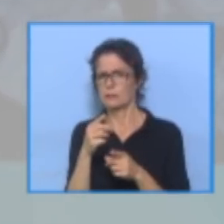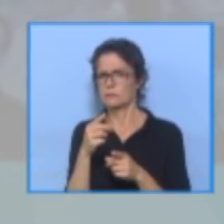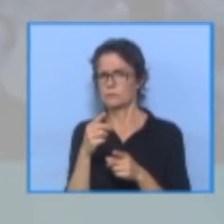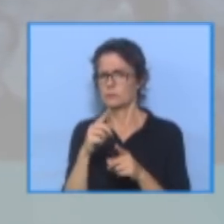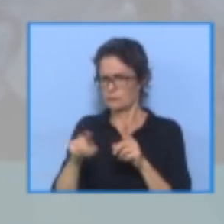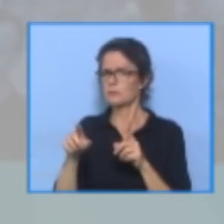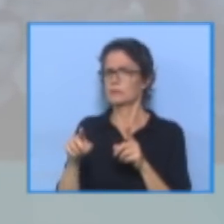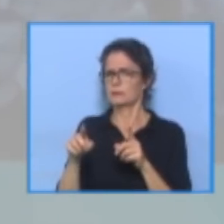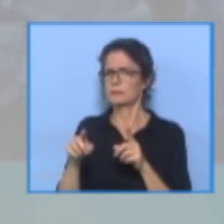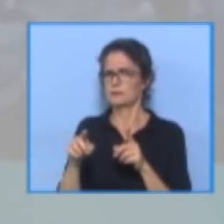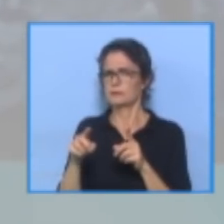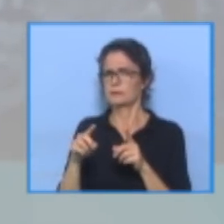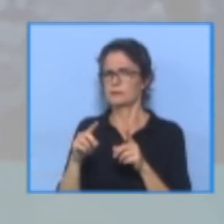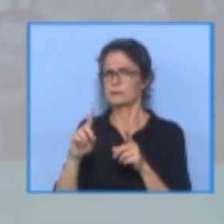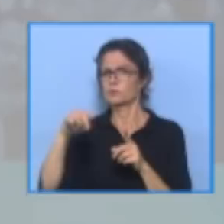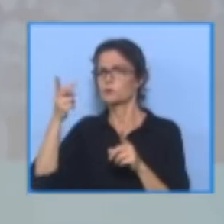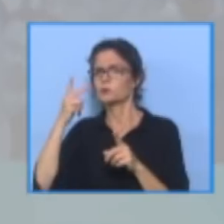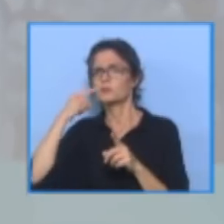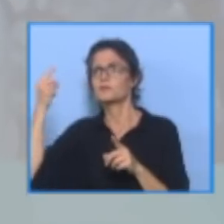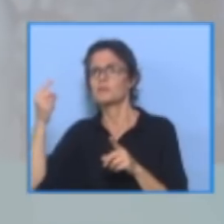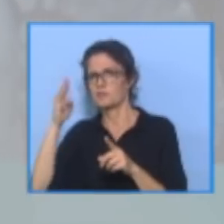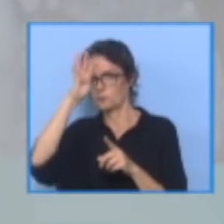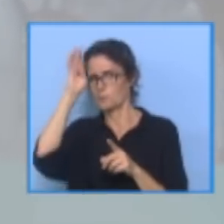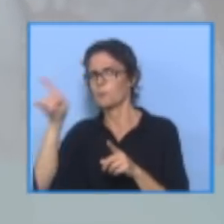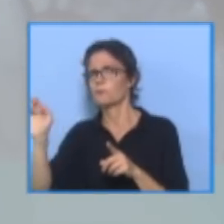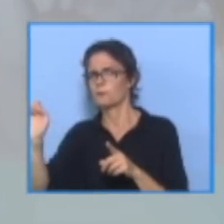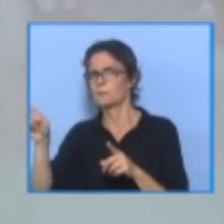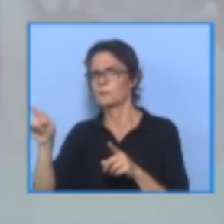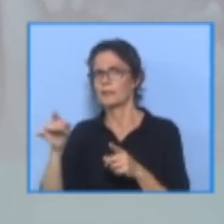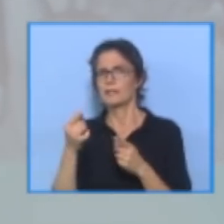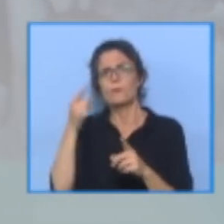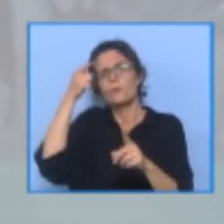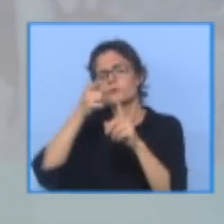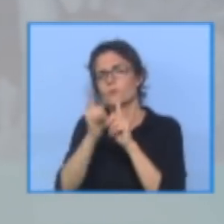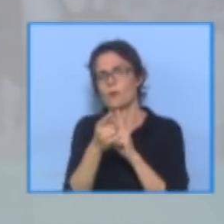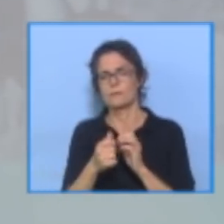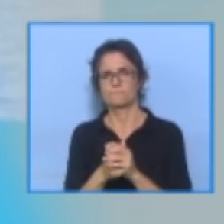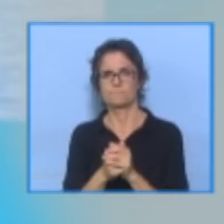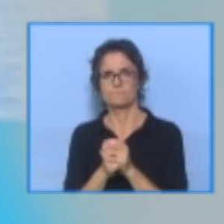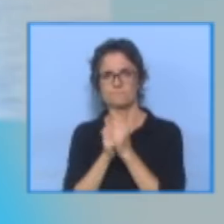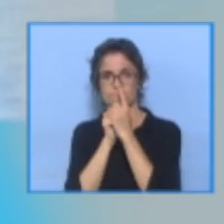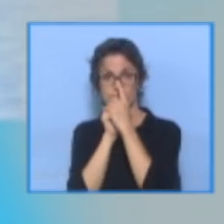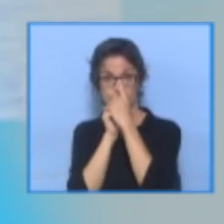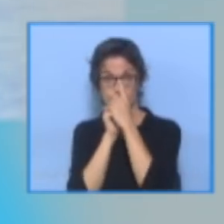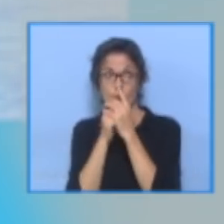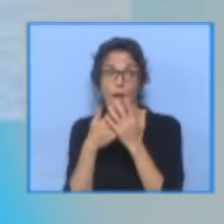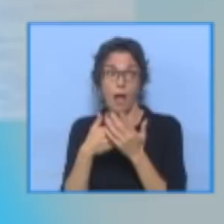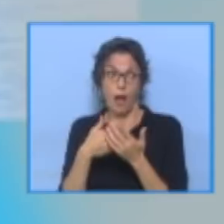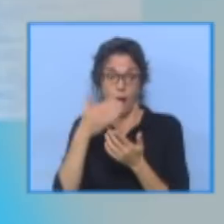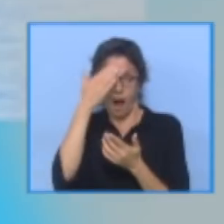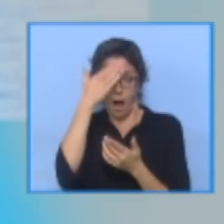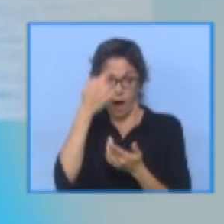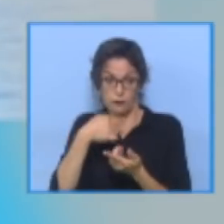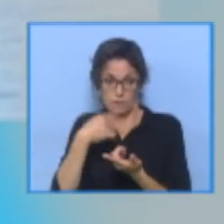pela Europa? Qual o objetivo, na sua opinião, desta visita do Papa à Roménia? Pessoalmente, acho que é uma